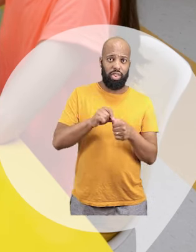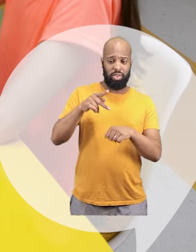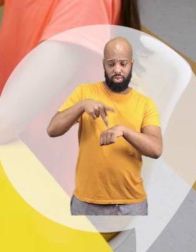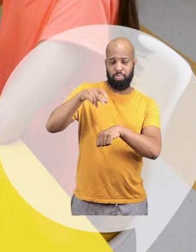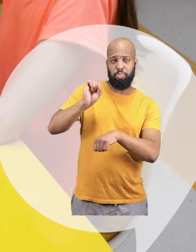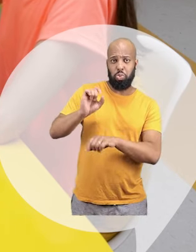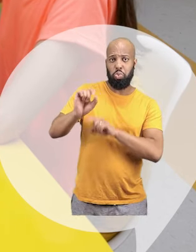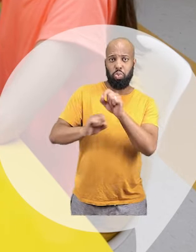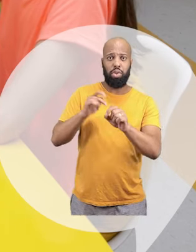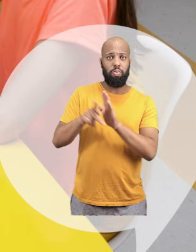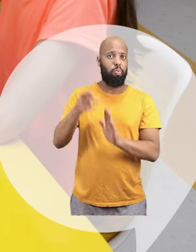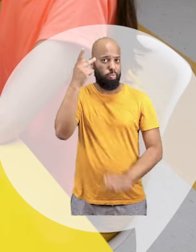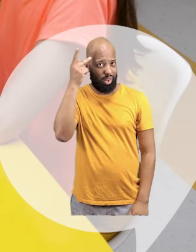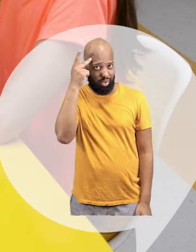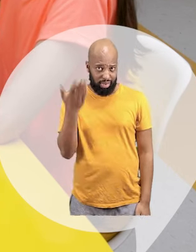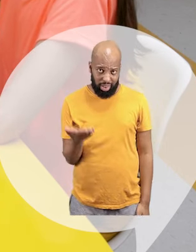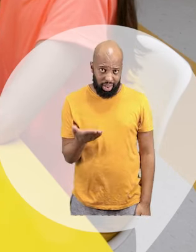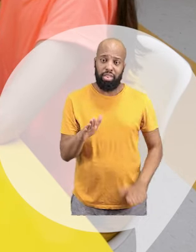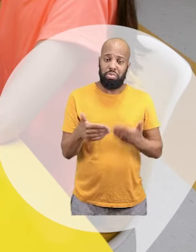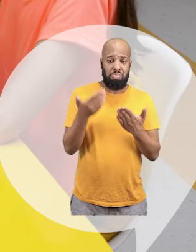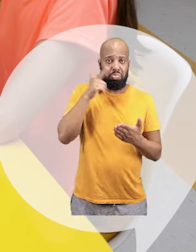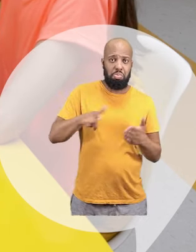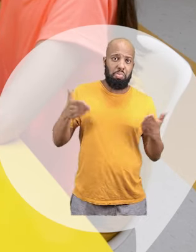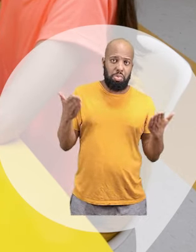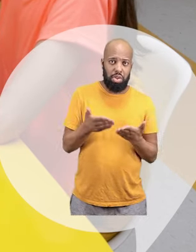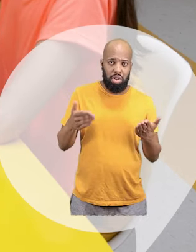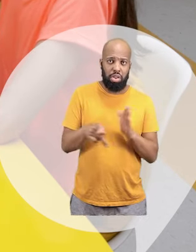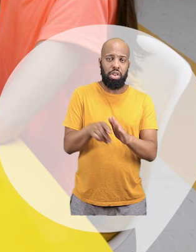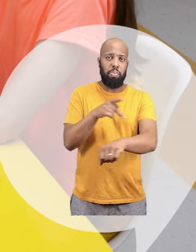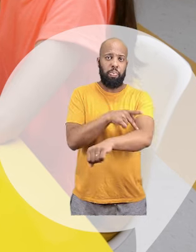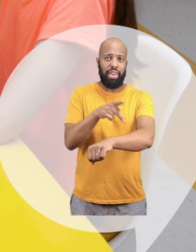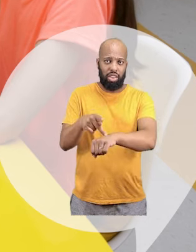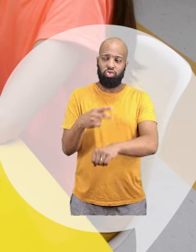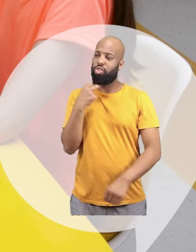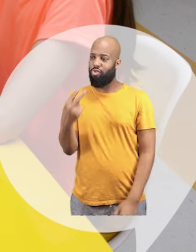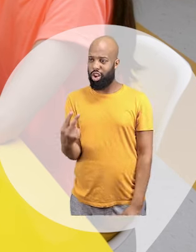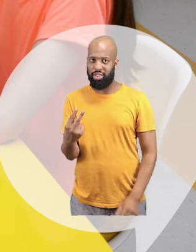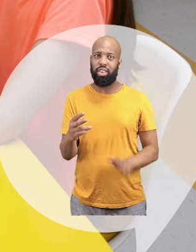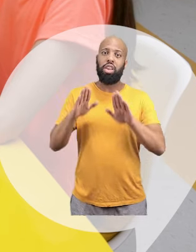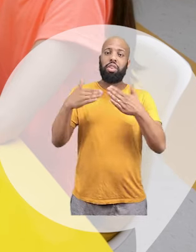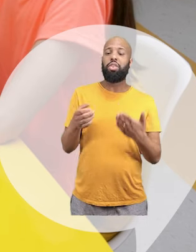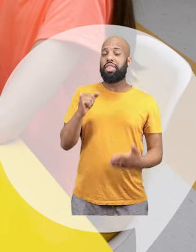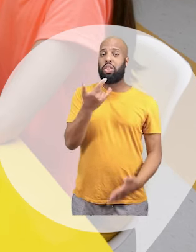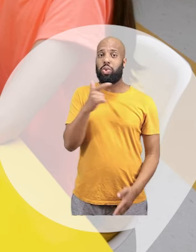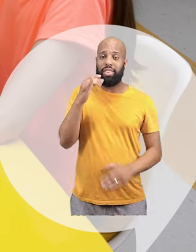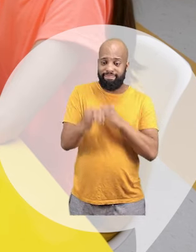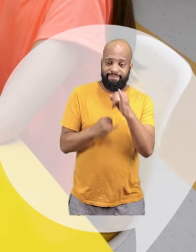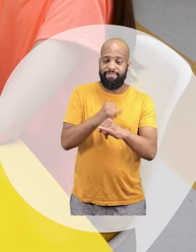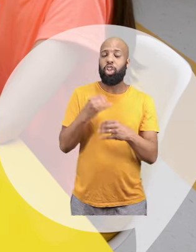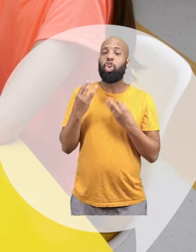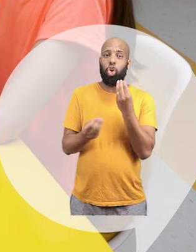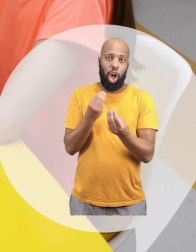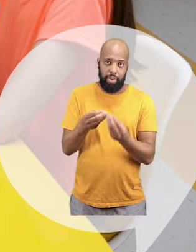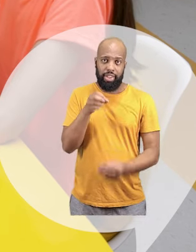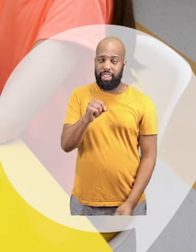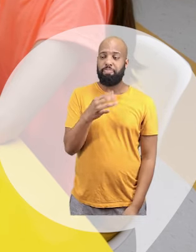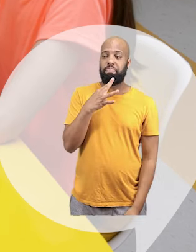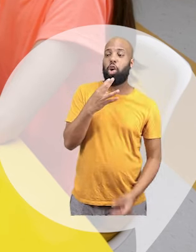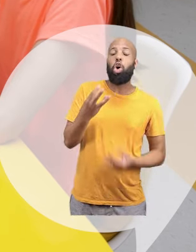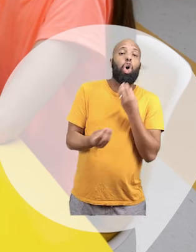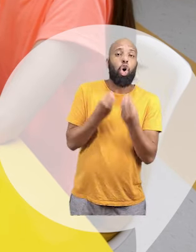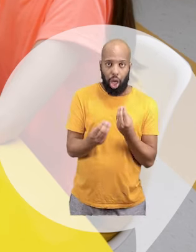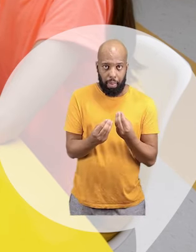eu tô fazendo uma pós-graduação que é lá em São Paulo basicamente né em pedagogia vocal e pô se não tivesse a internet você